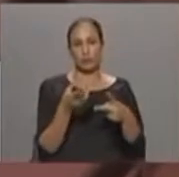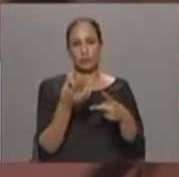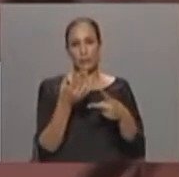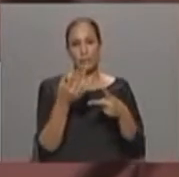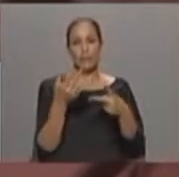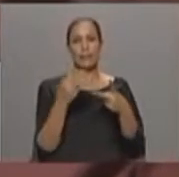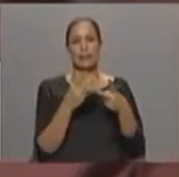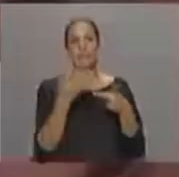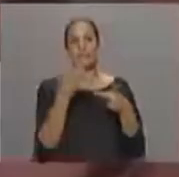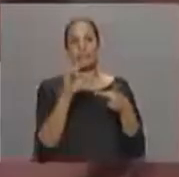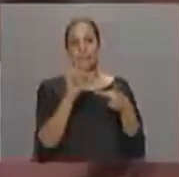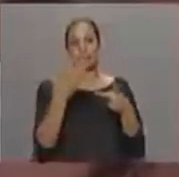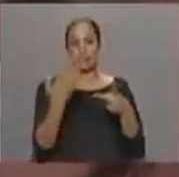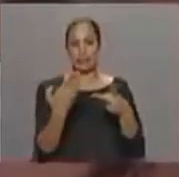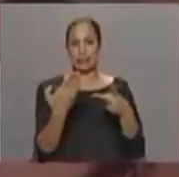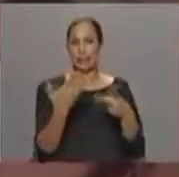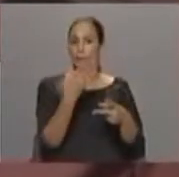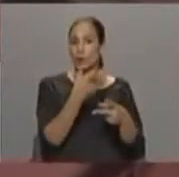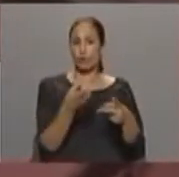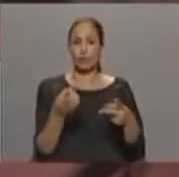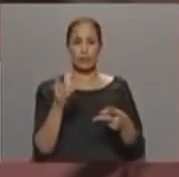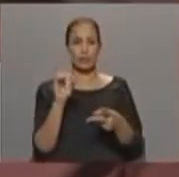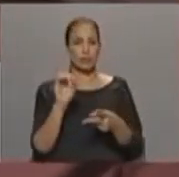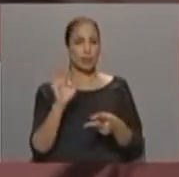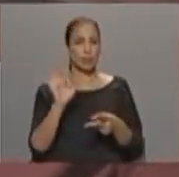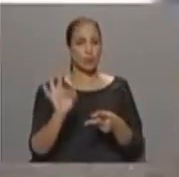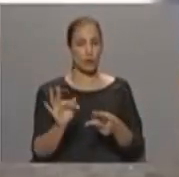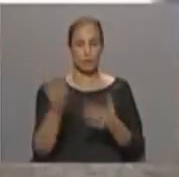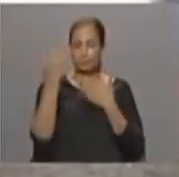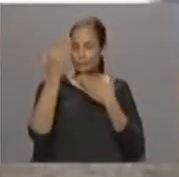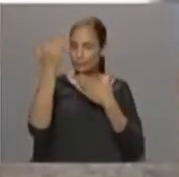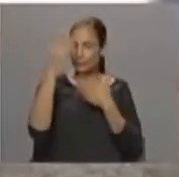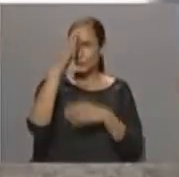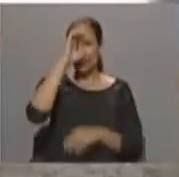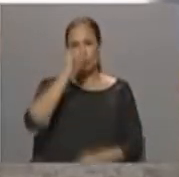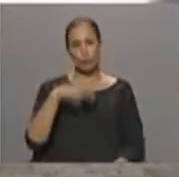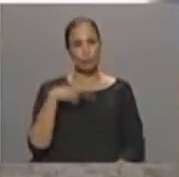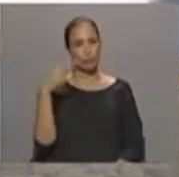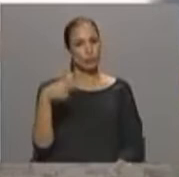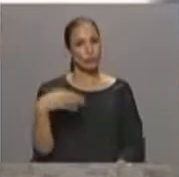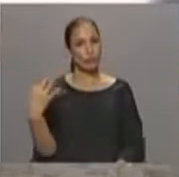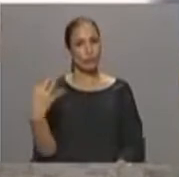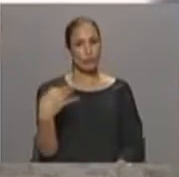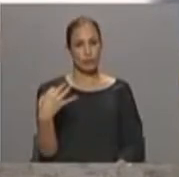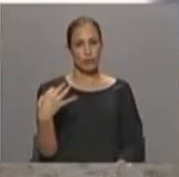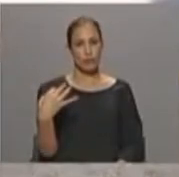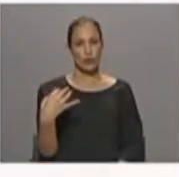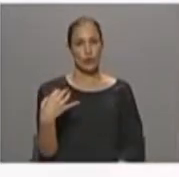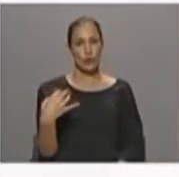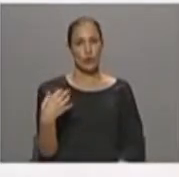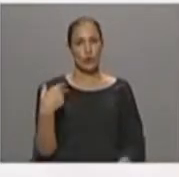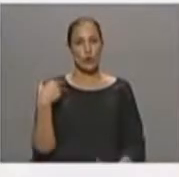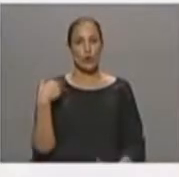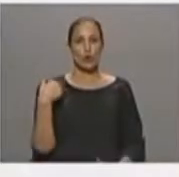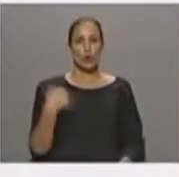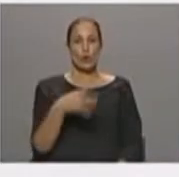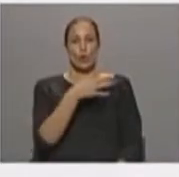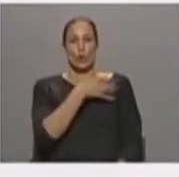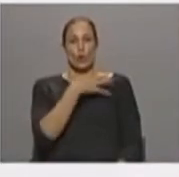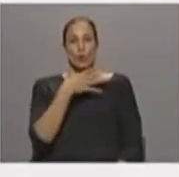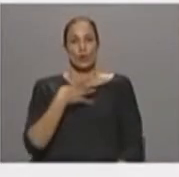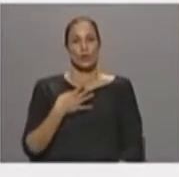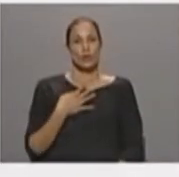de 1967. Em 1964 foi agraciado pelo governo português com o oficialato da Ordem do Infante Dom Henrique e